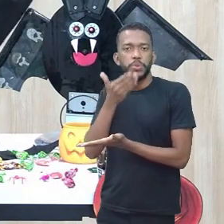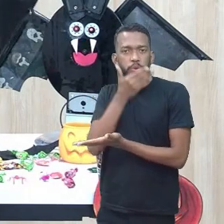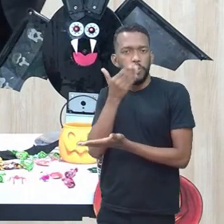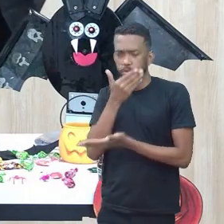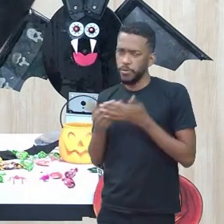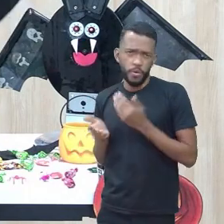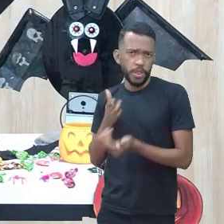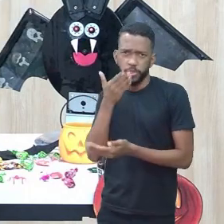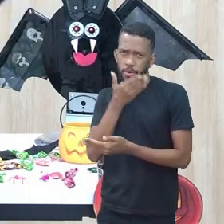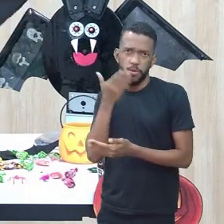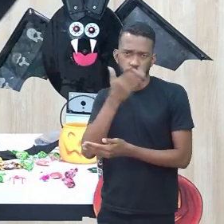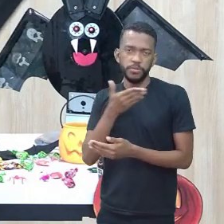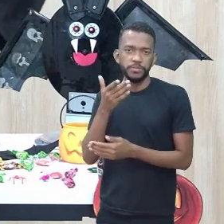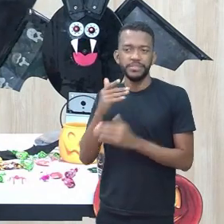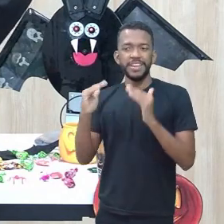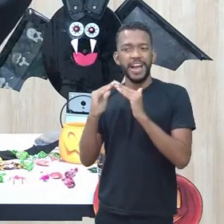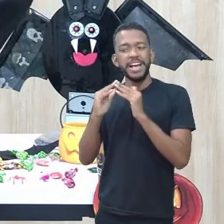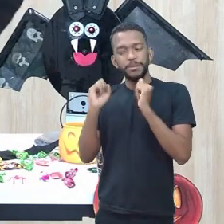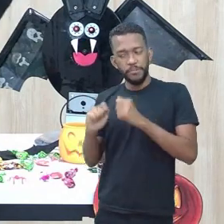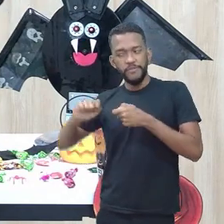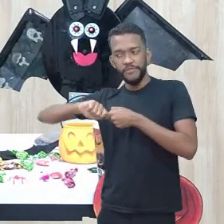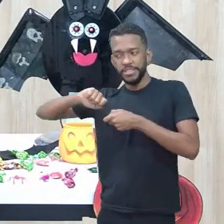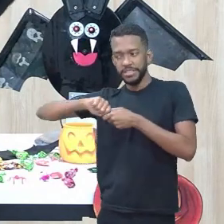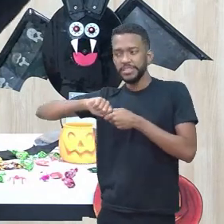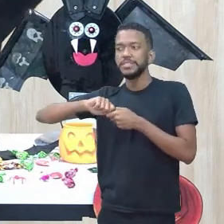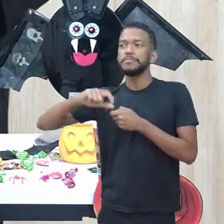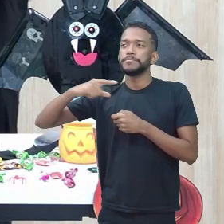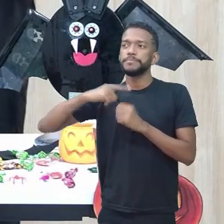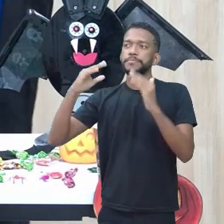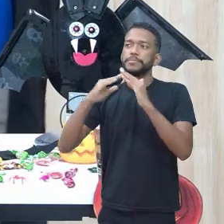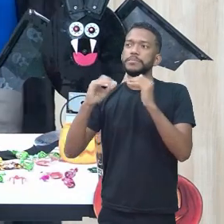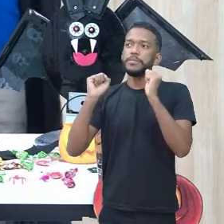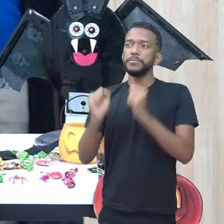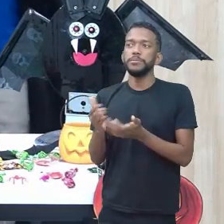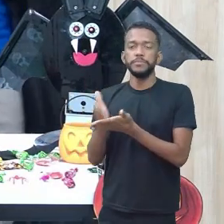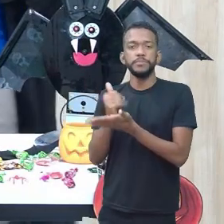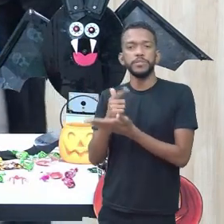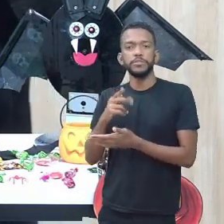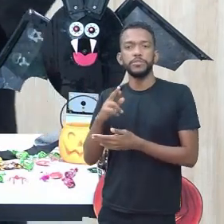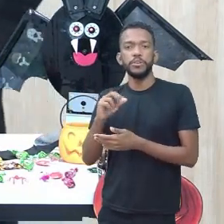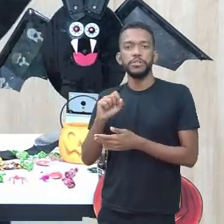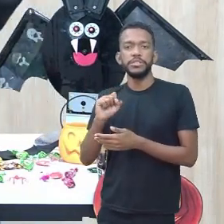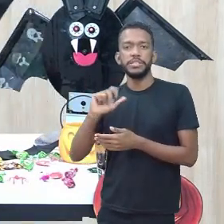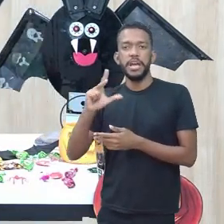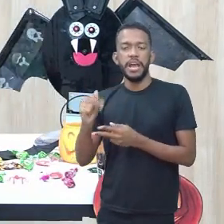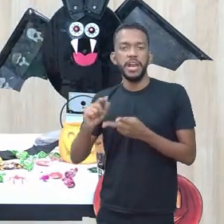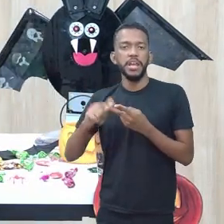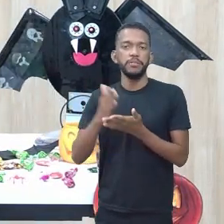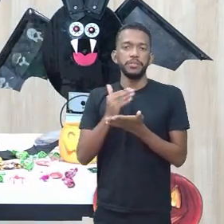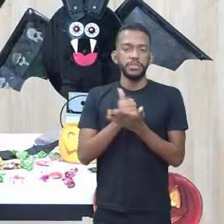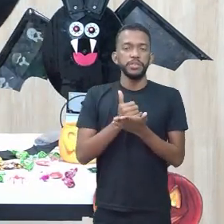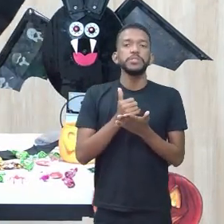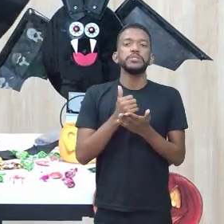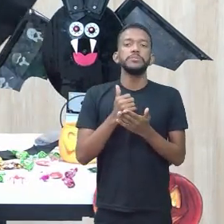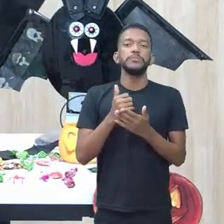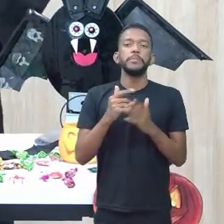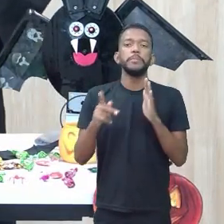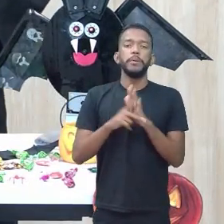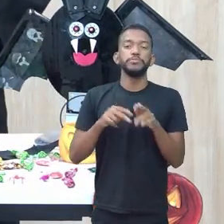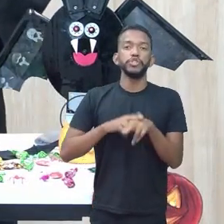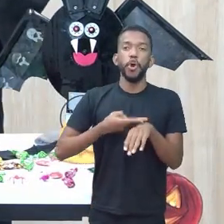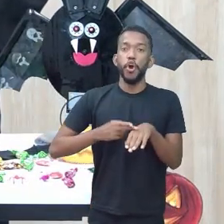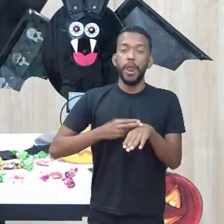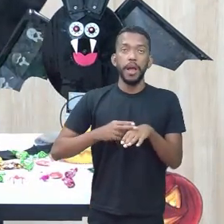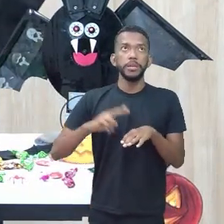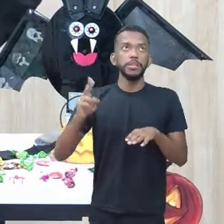qual for o doce que a sua casa gosta de fazer. Uma casa gosta de bolo de groselha, outra casa gosta de bolo de chocolate. Não era